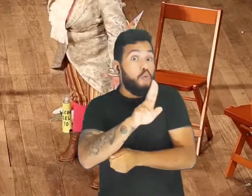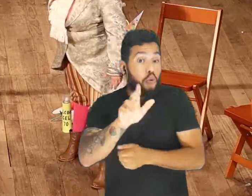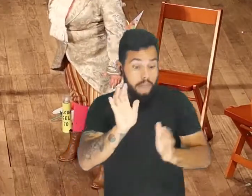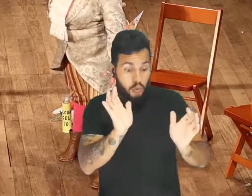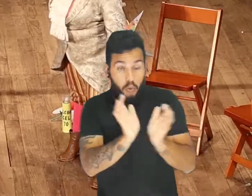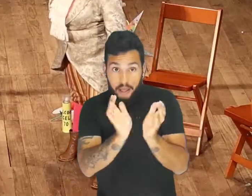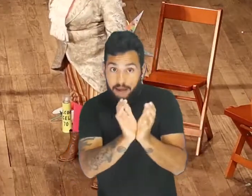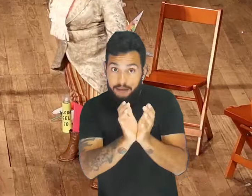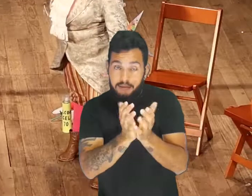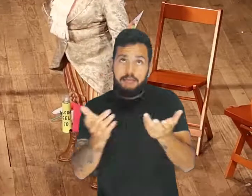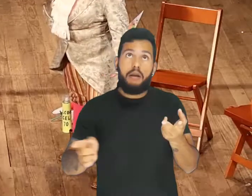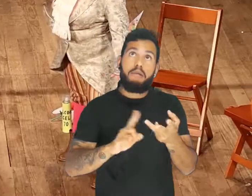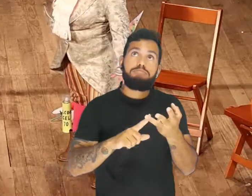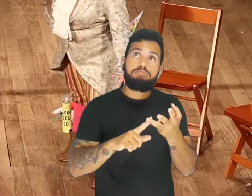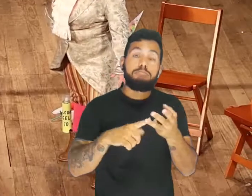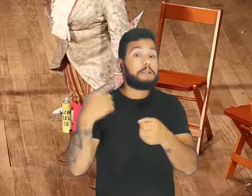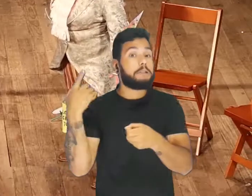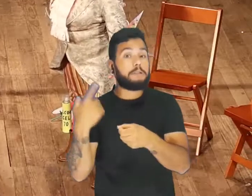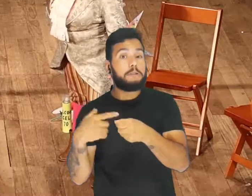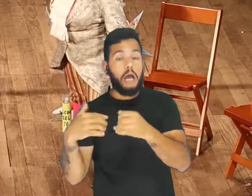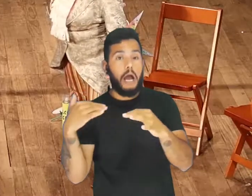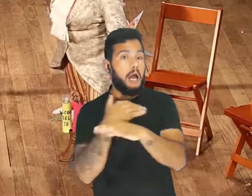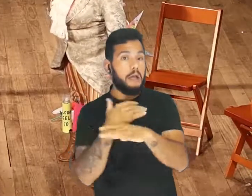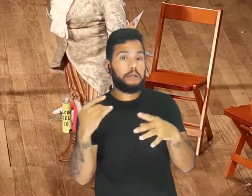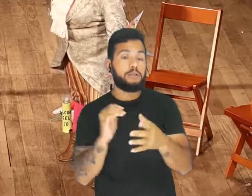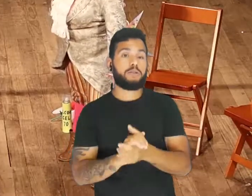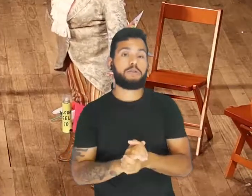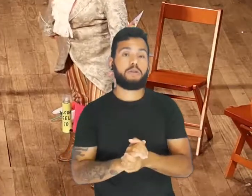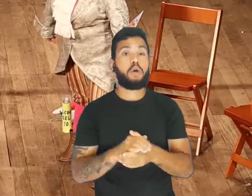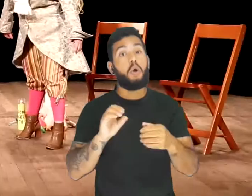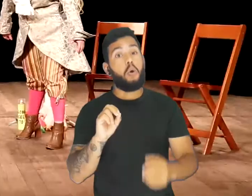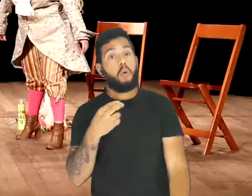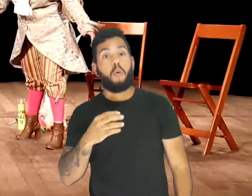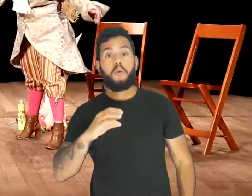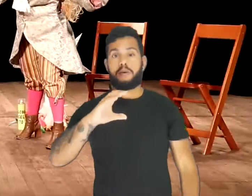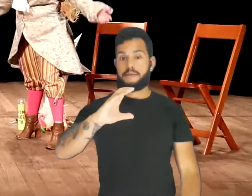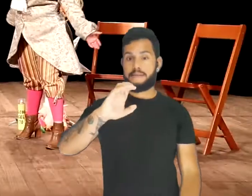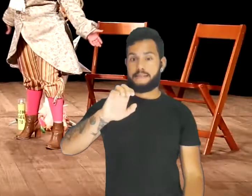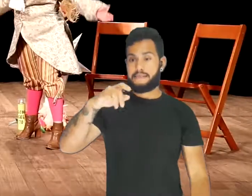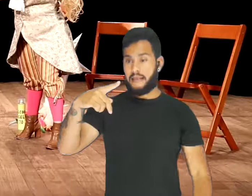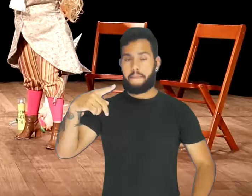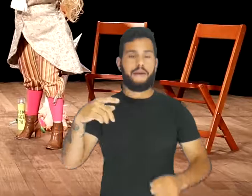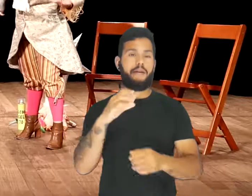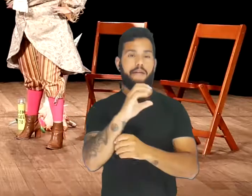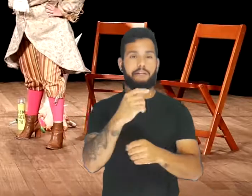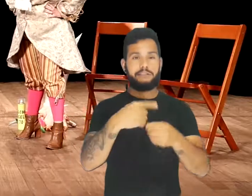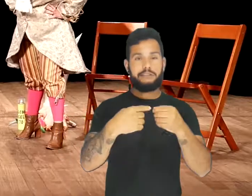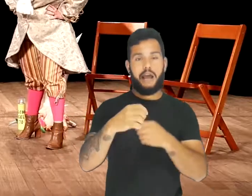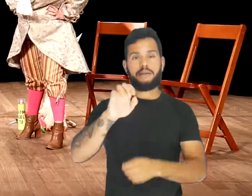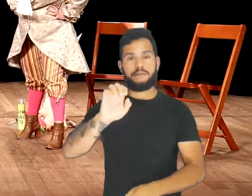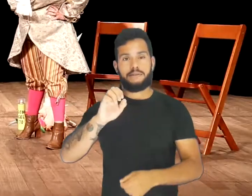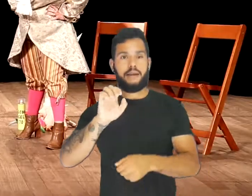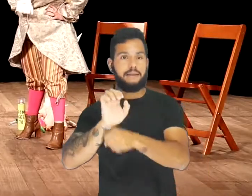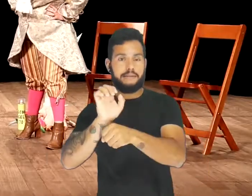livro, né? Pode ser um monte de coisa. O nome dos coleguinhas. Também. Sim. Cidade. Ih, dá pra ser, ó. Ou será o